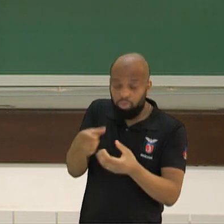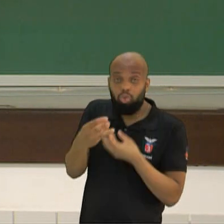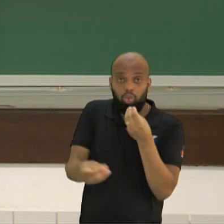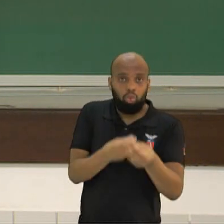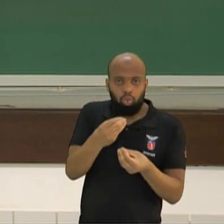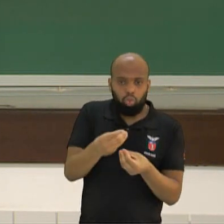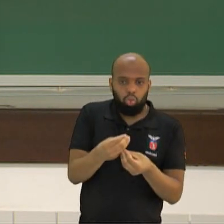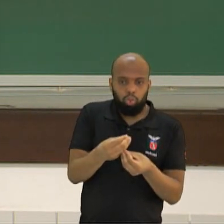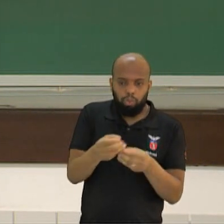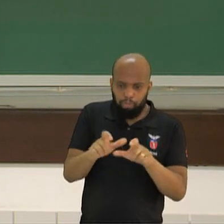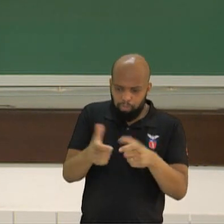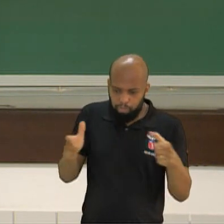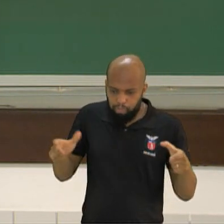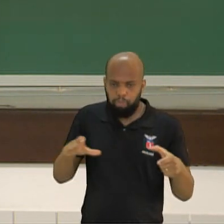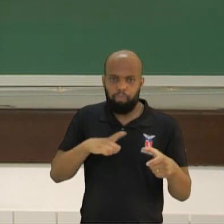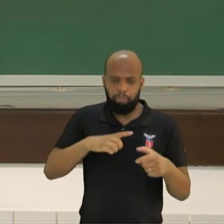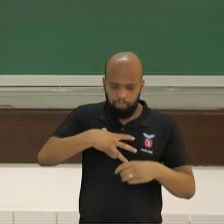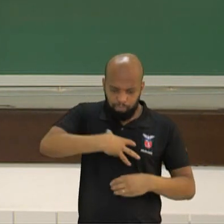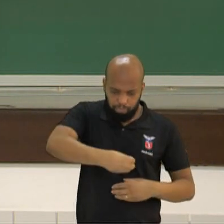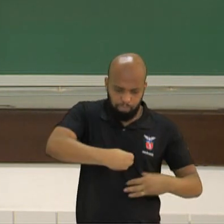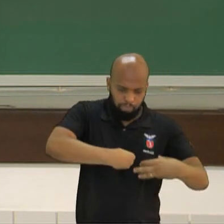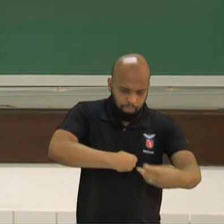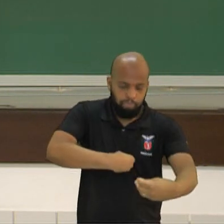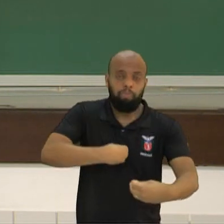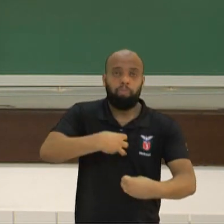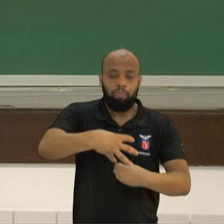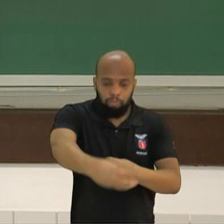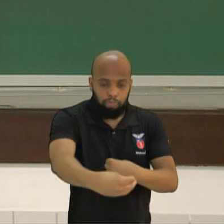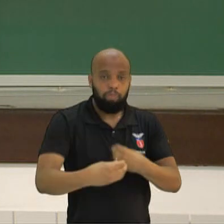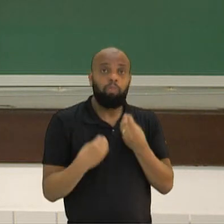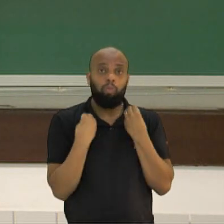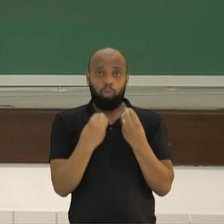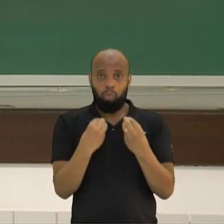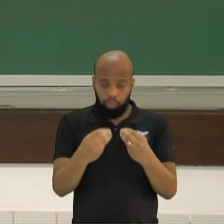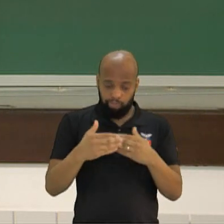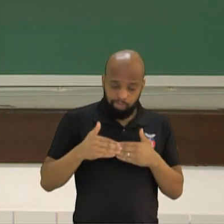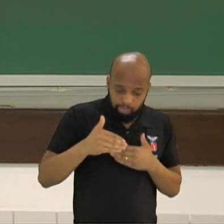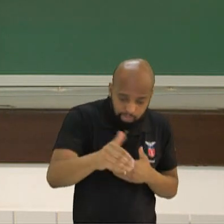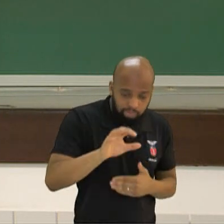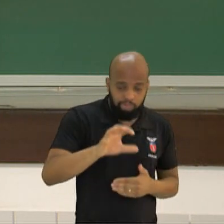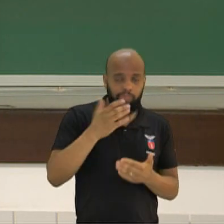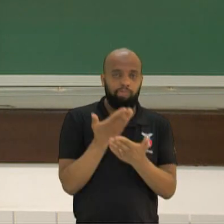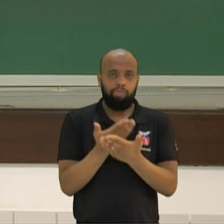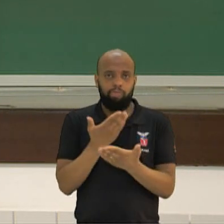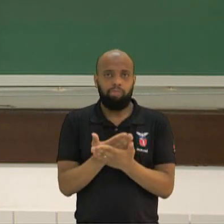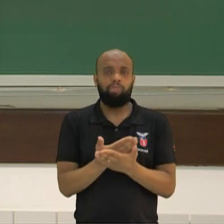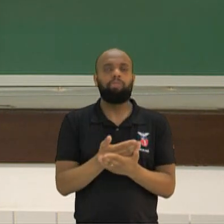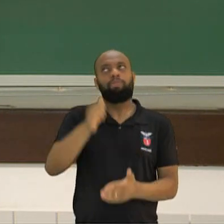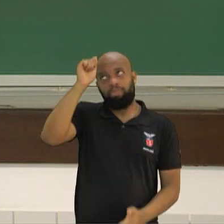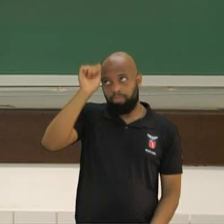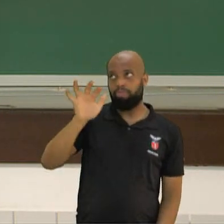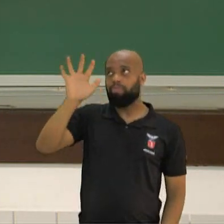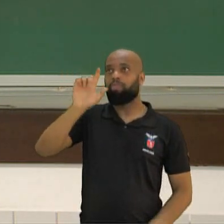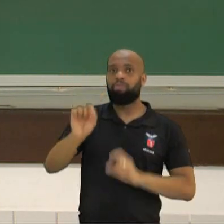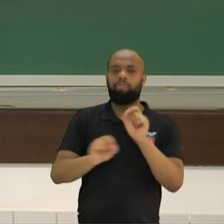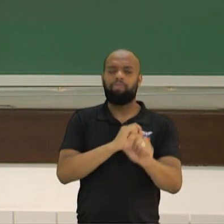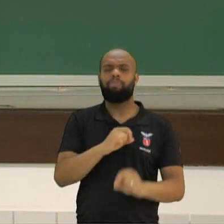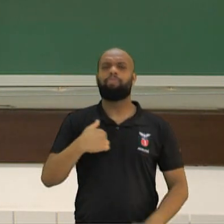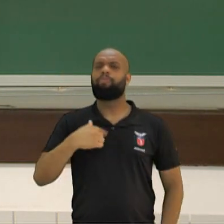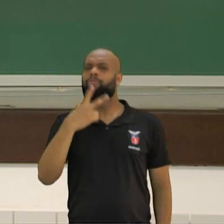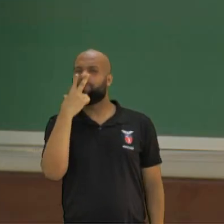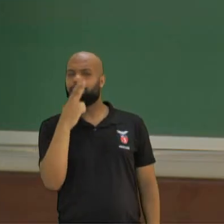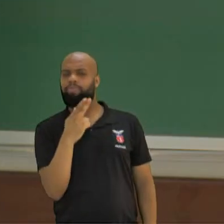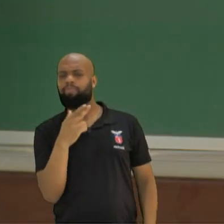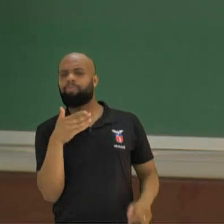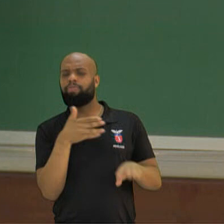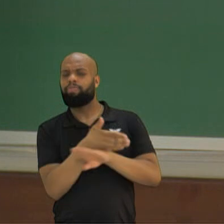reproduziam, os seus descendentes, e a partir disso ele imaginou interferir